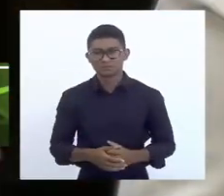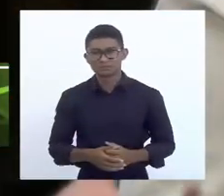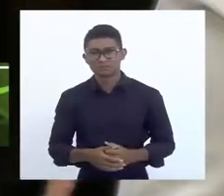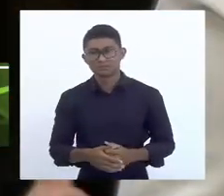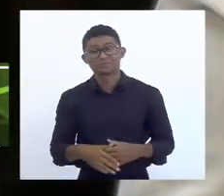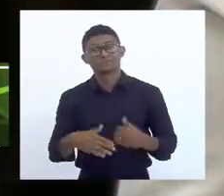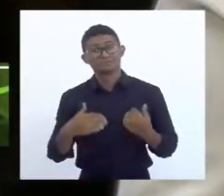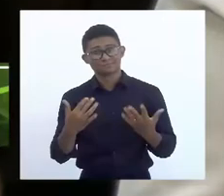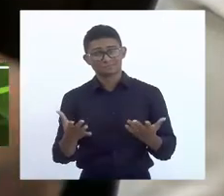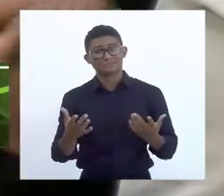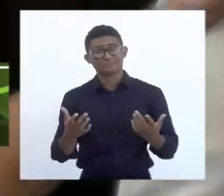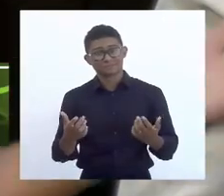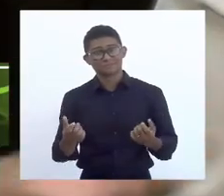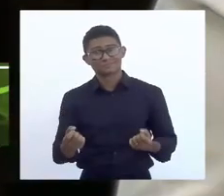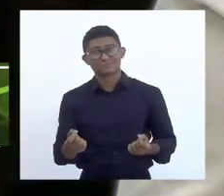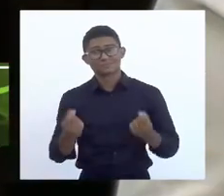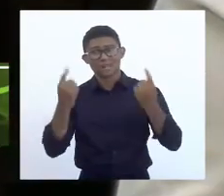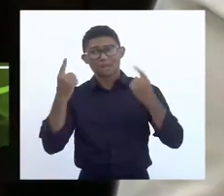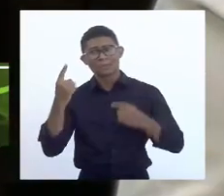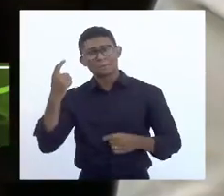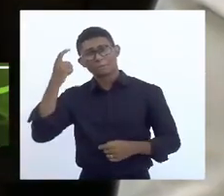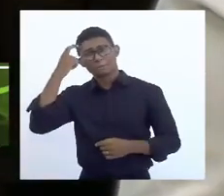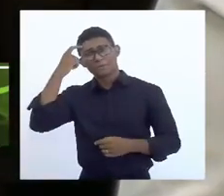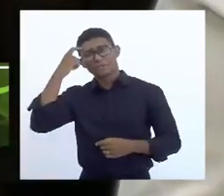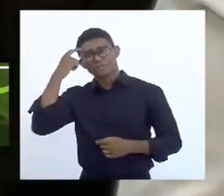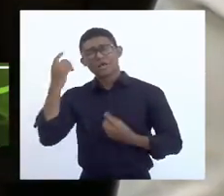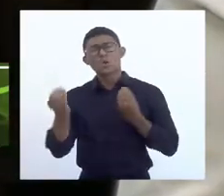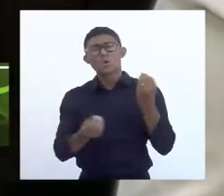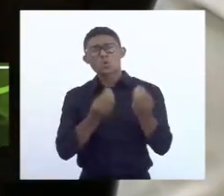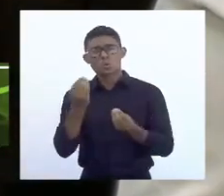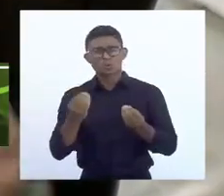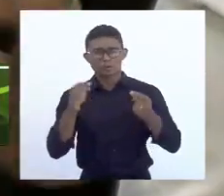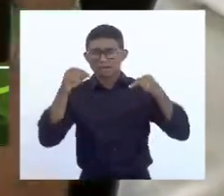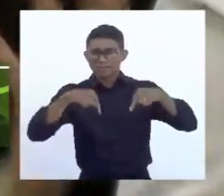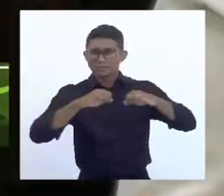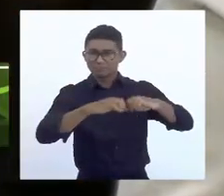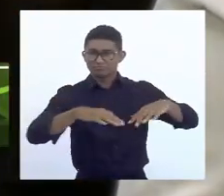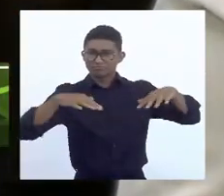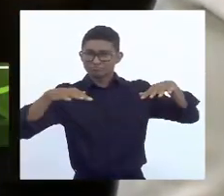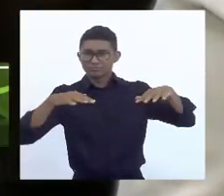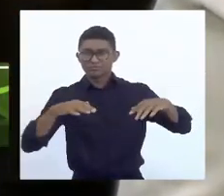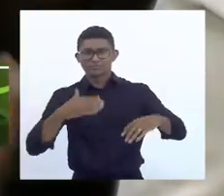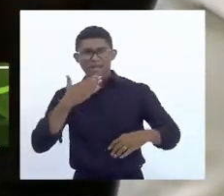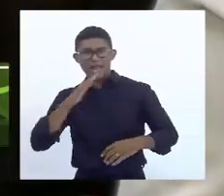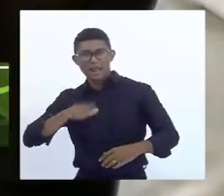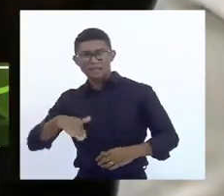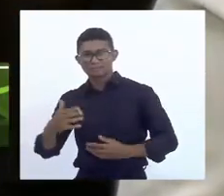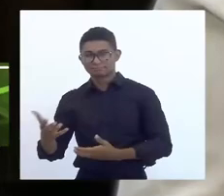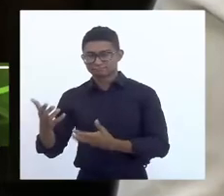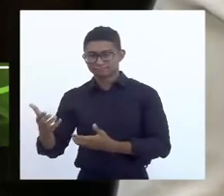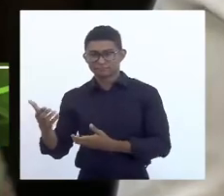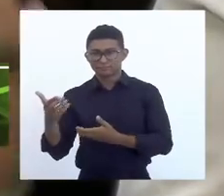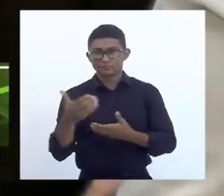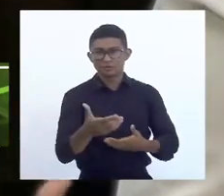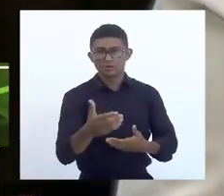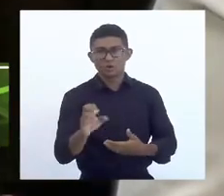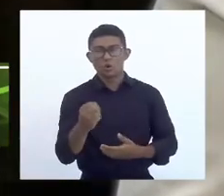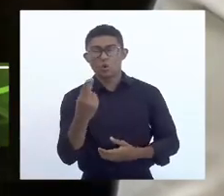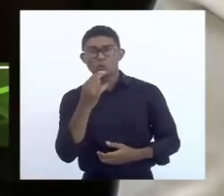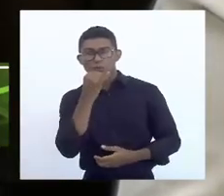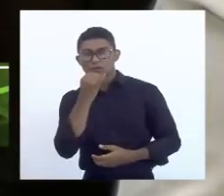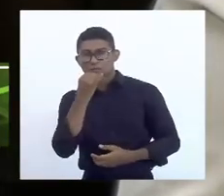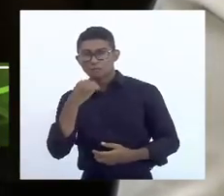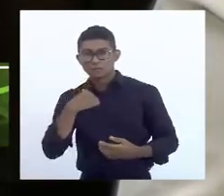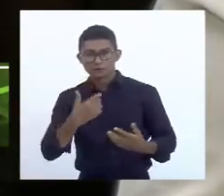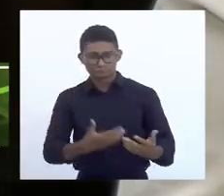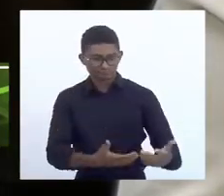negócio esquisito quando aparece uma criança no meio do espaço político. Aí vai ser um escândalo quando a gente coloca o nosso peito para fora para amamentar